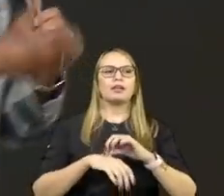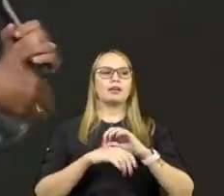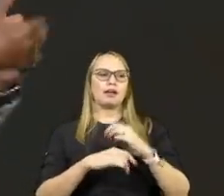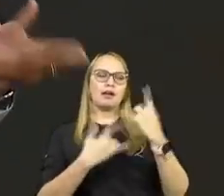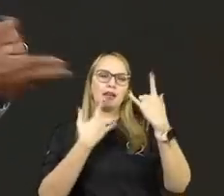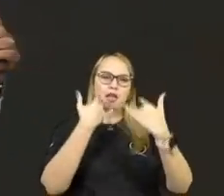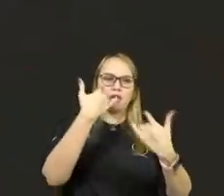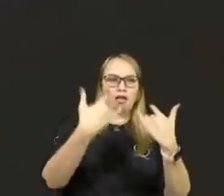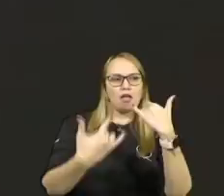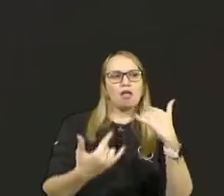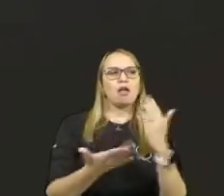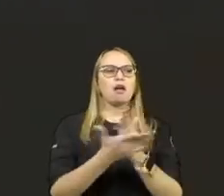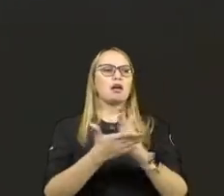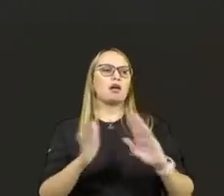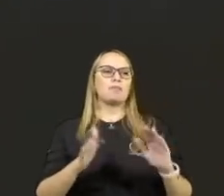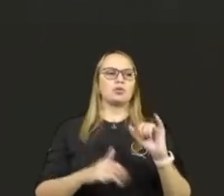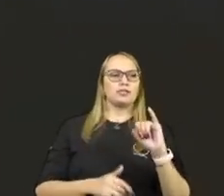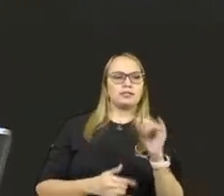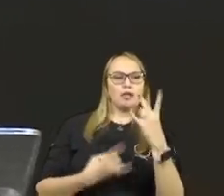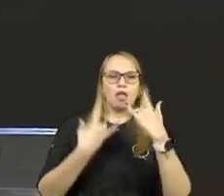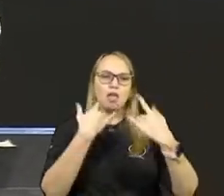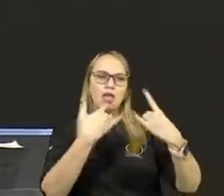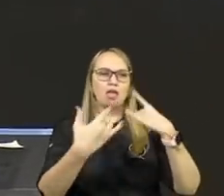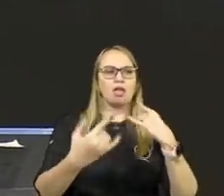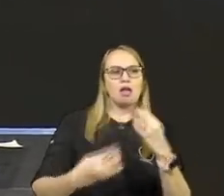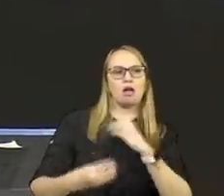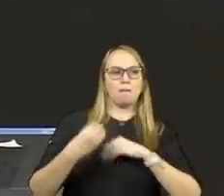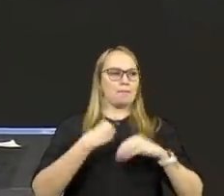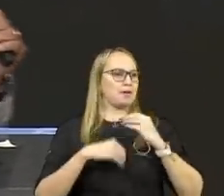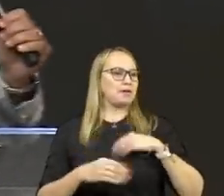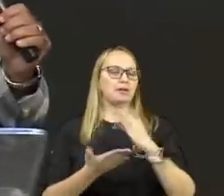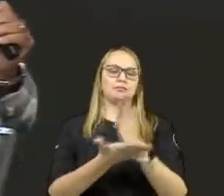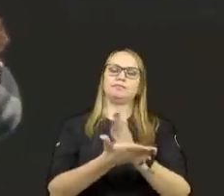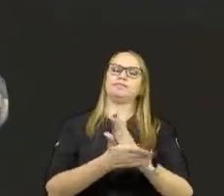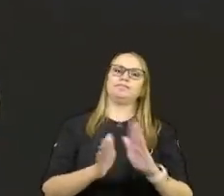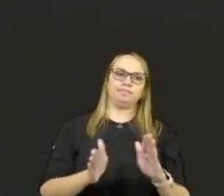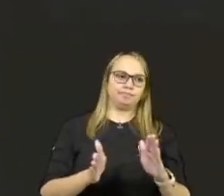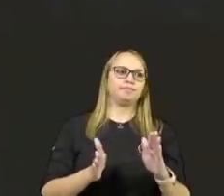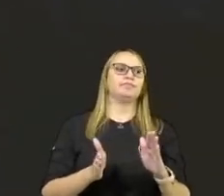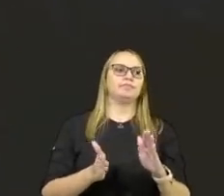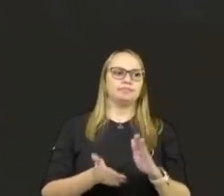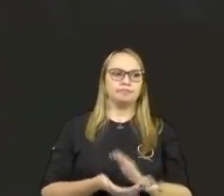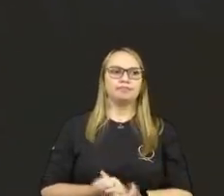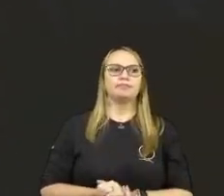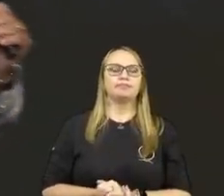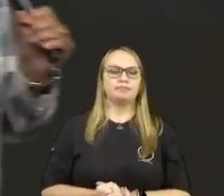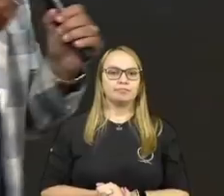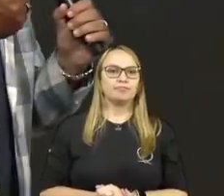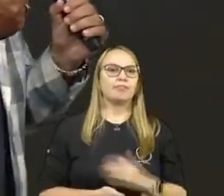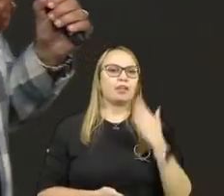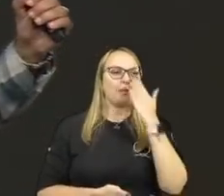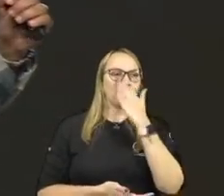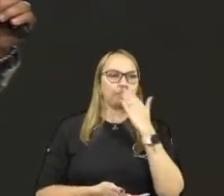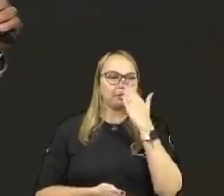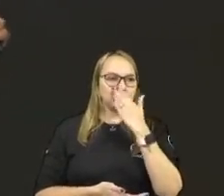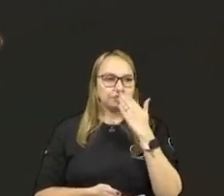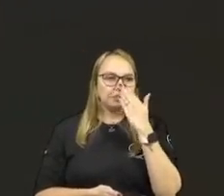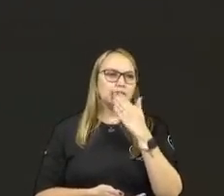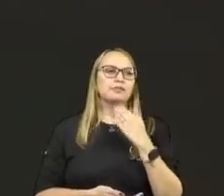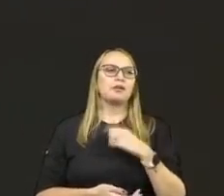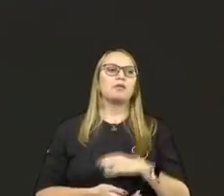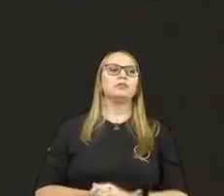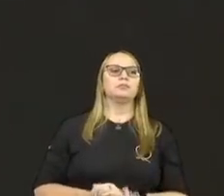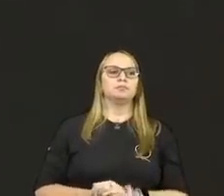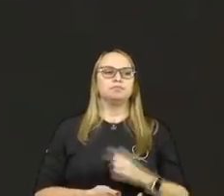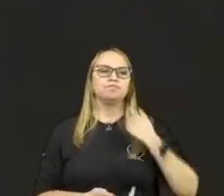aquilo que leva você para o pecado. Mortificai os vossos membros que estão sobre a terra. A prostituição, a